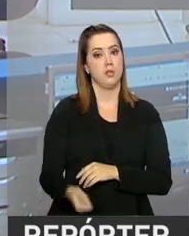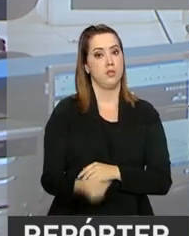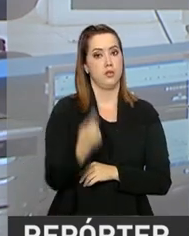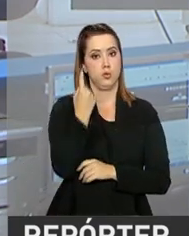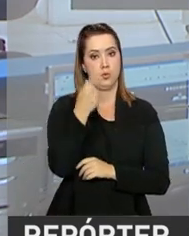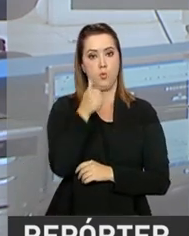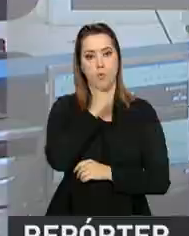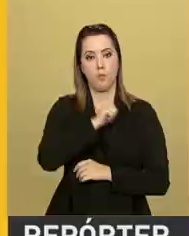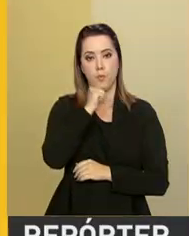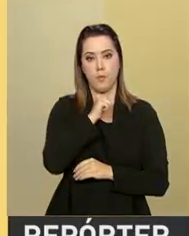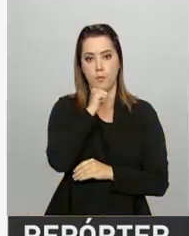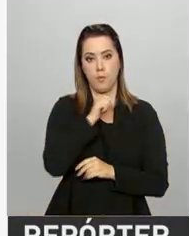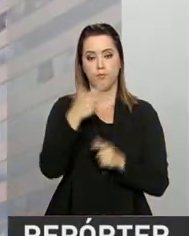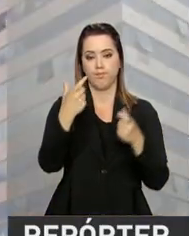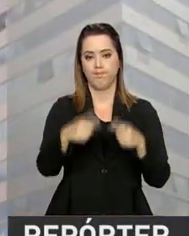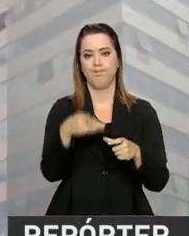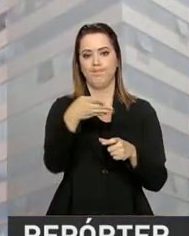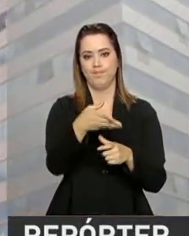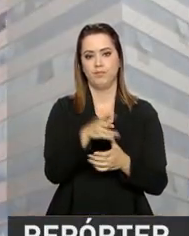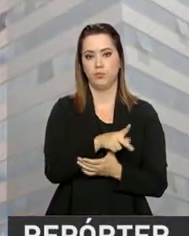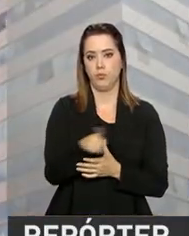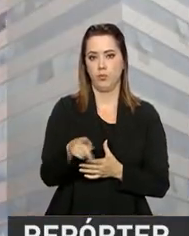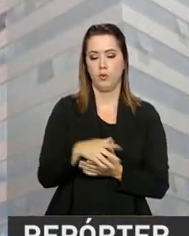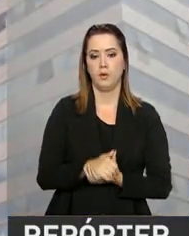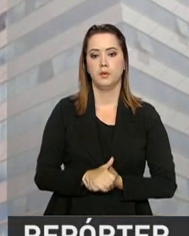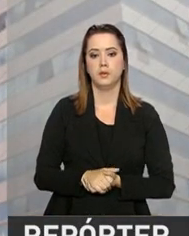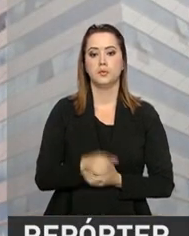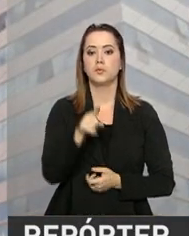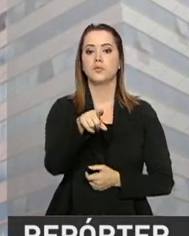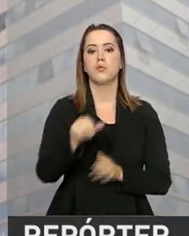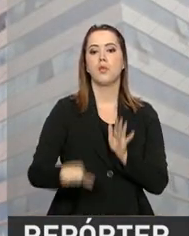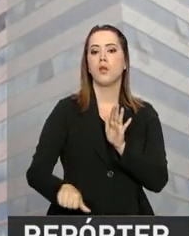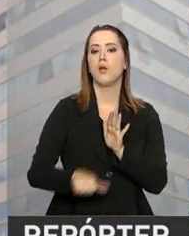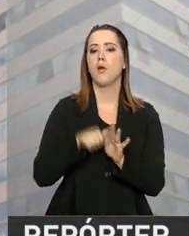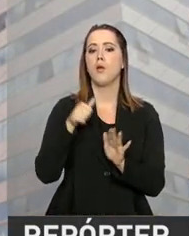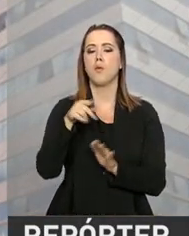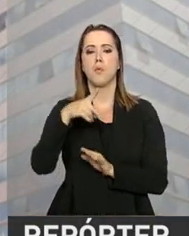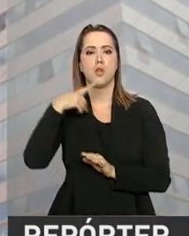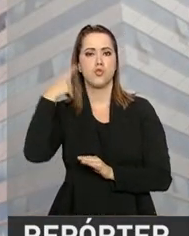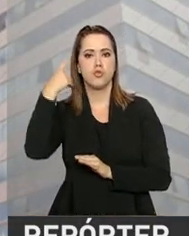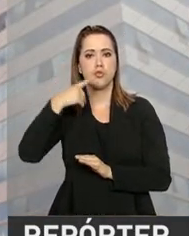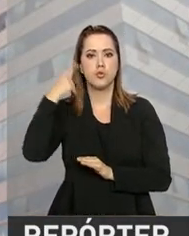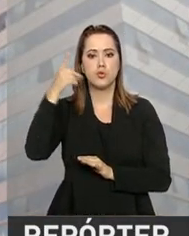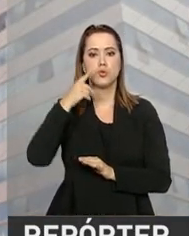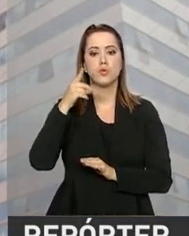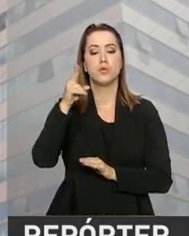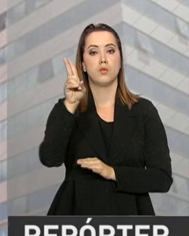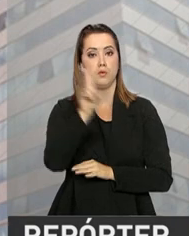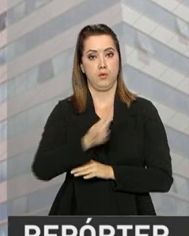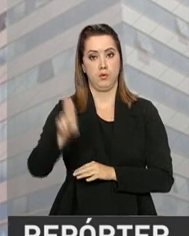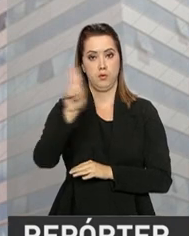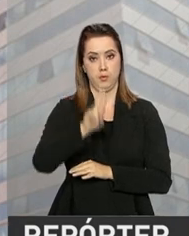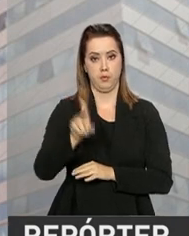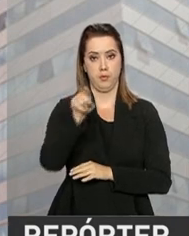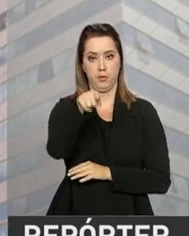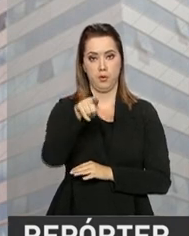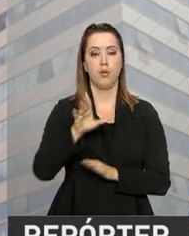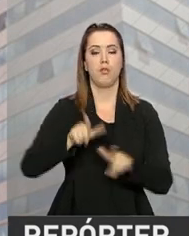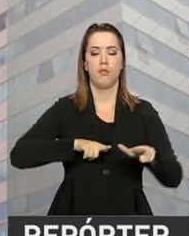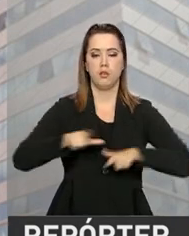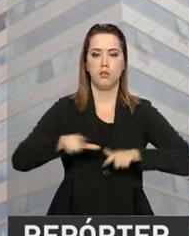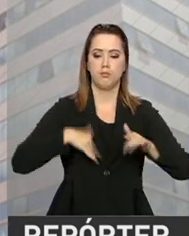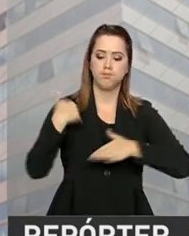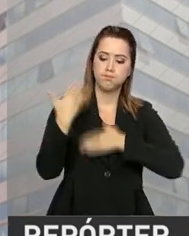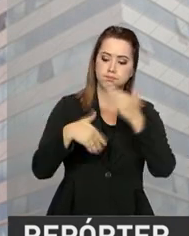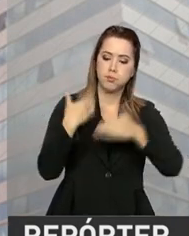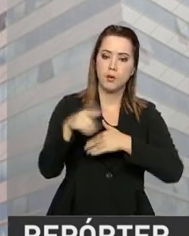ocupa o cargo. A primeira mulher a ocupar o cargo de advogada-geral da União é servidora pública de carreira do órgão e